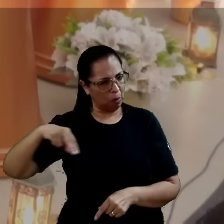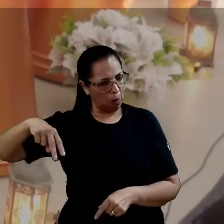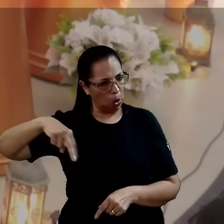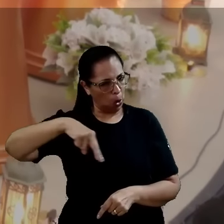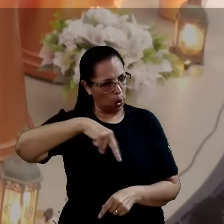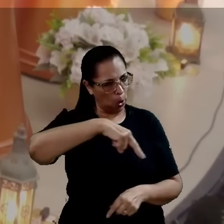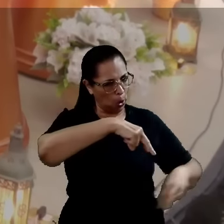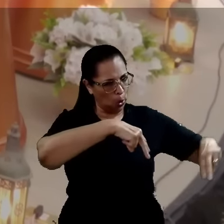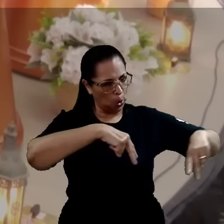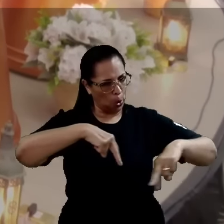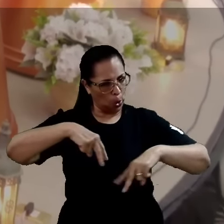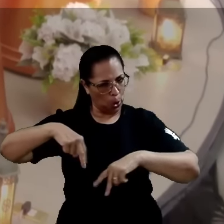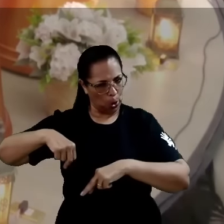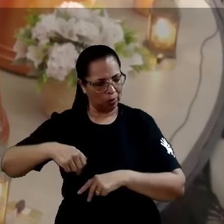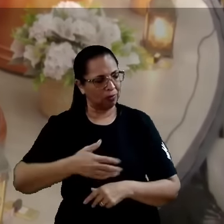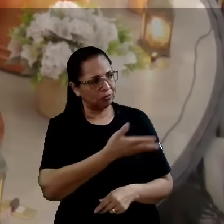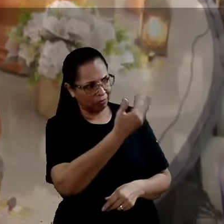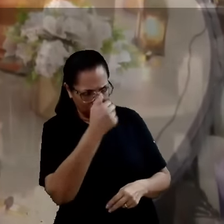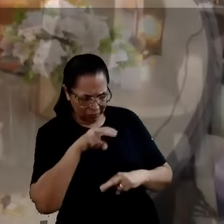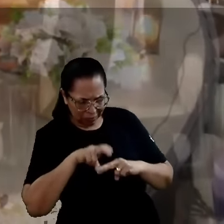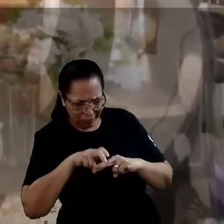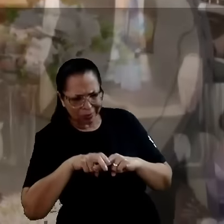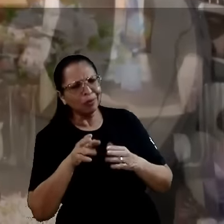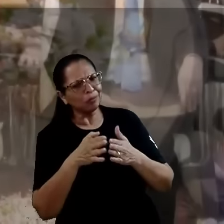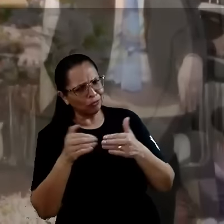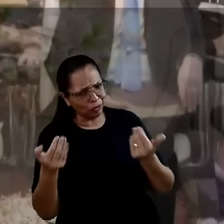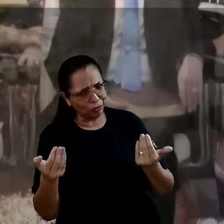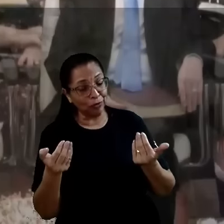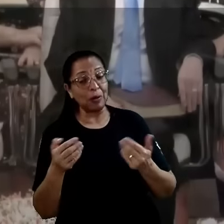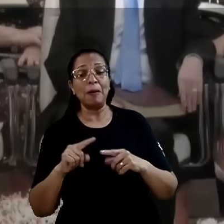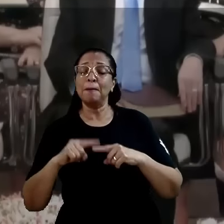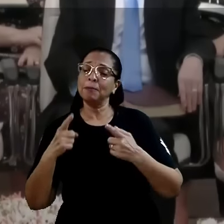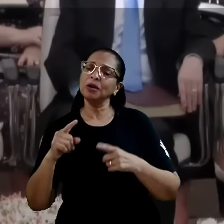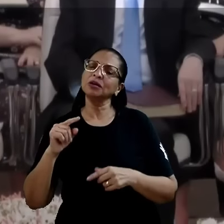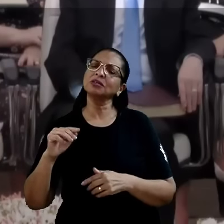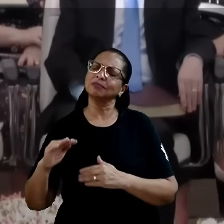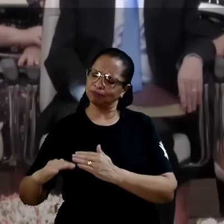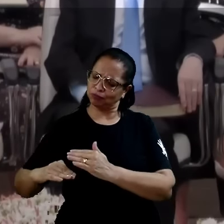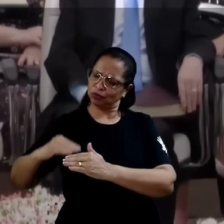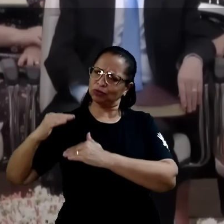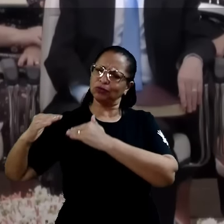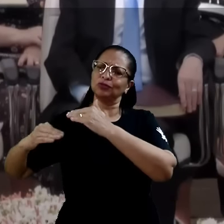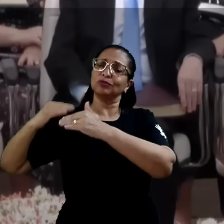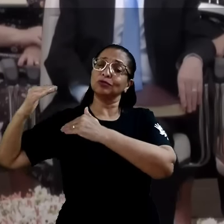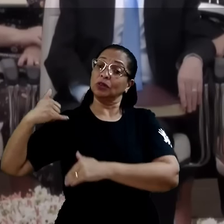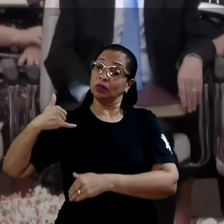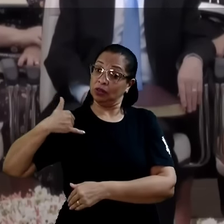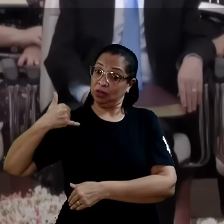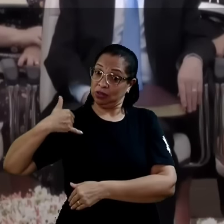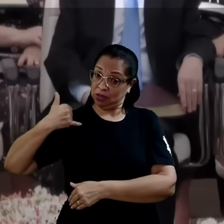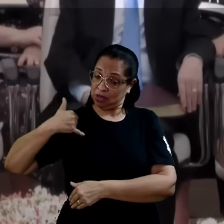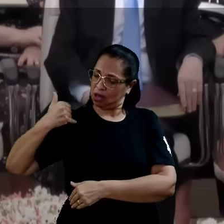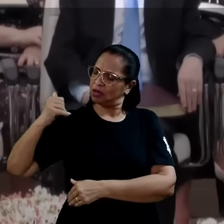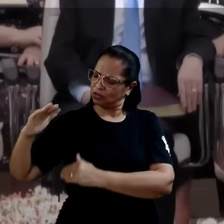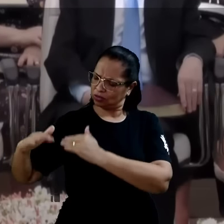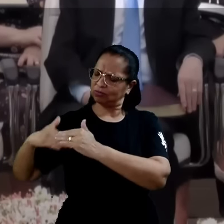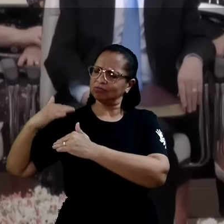mais com mais idade cultos domésticos que a minha mãe